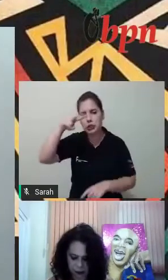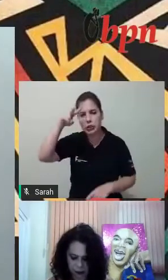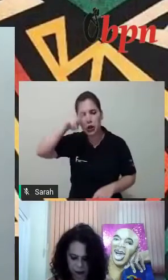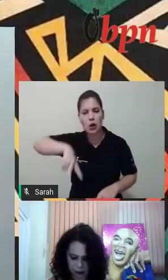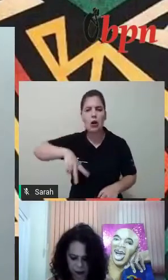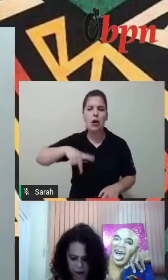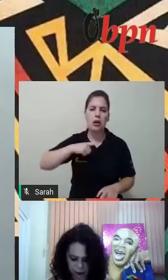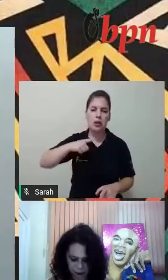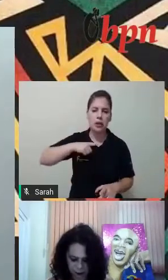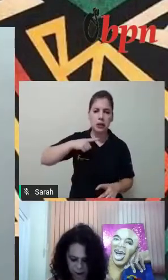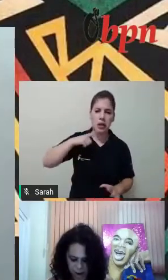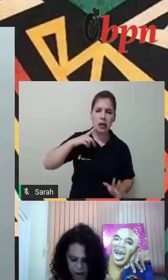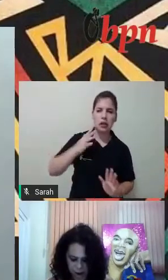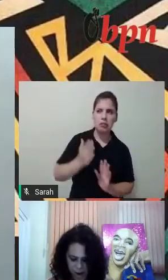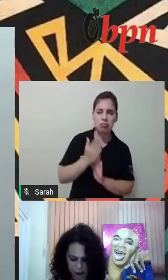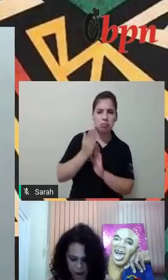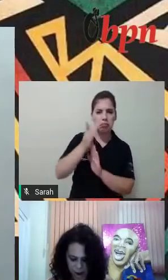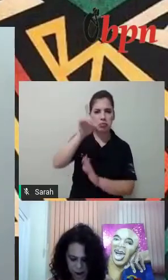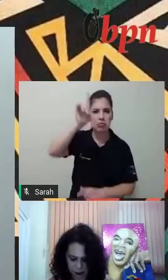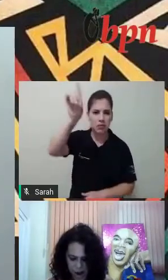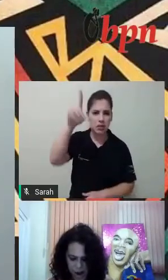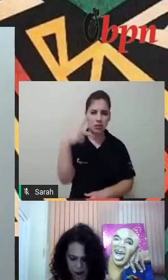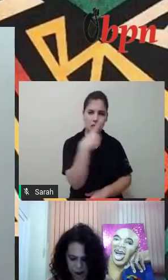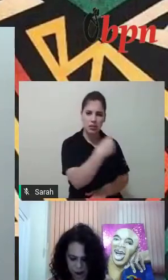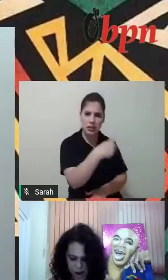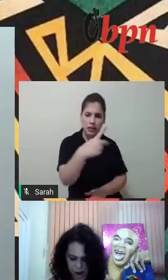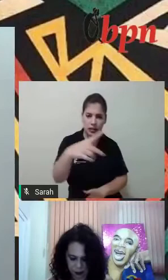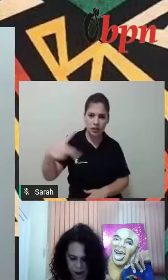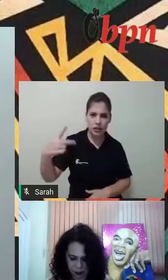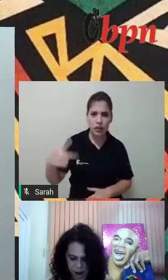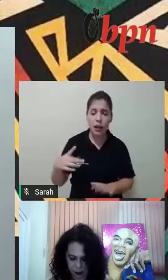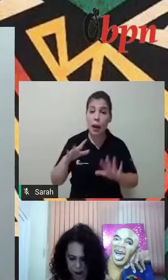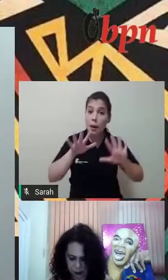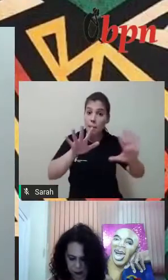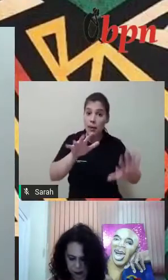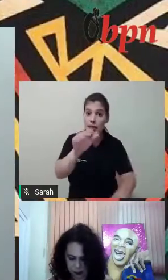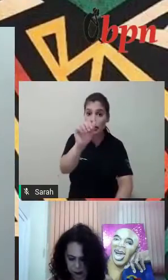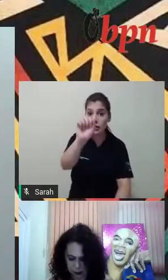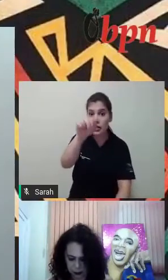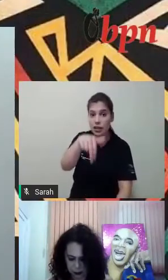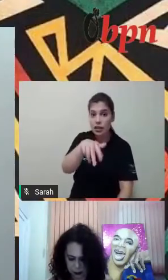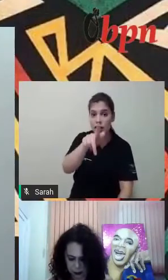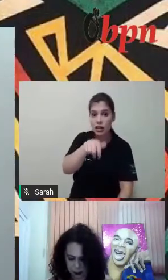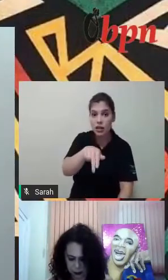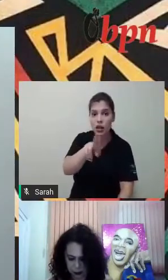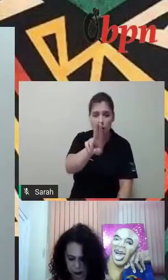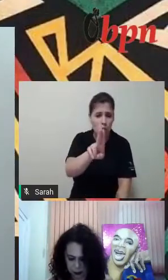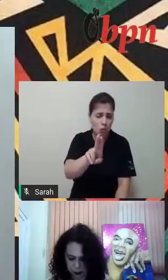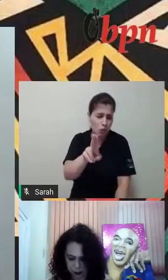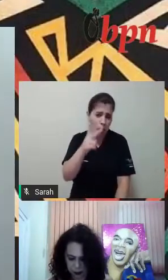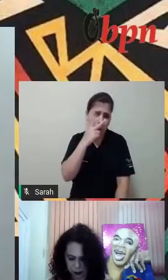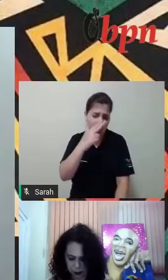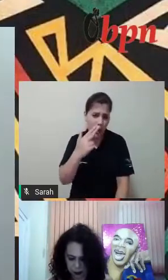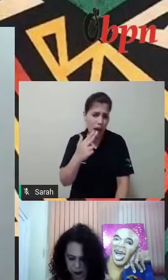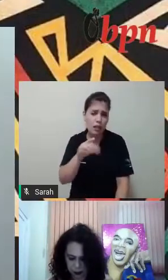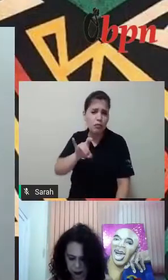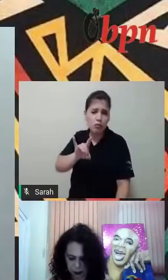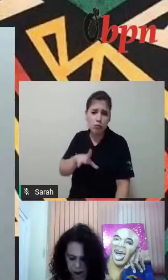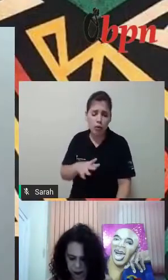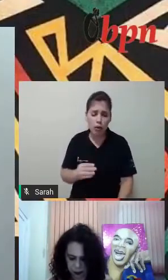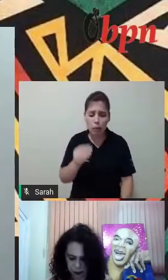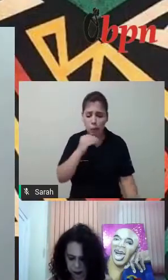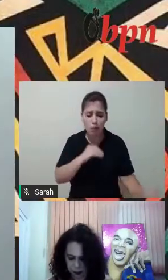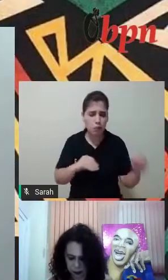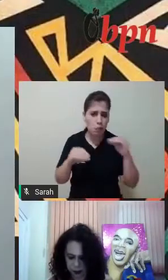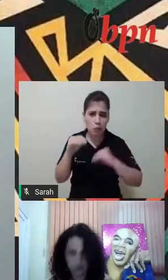Aparentemente, os angus era simplesmente uma situação de refeição. Porém, o alimento